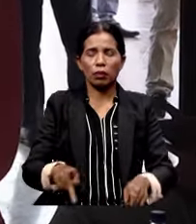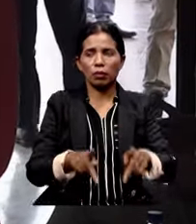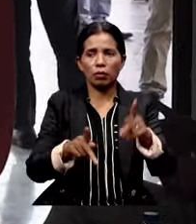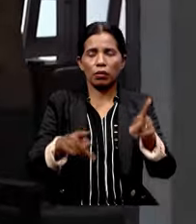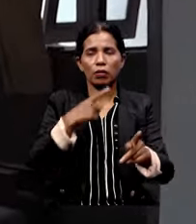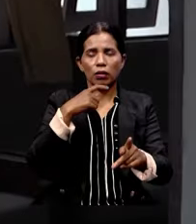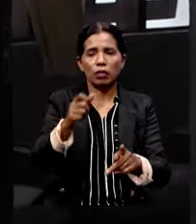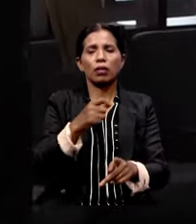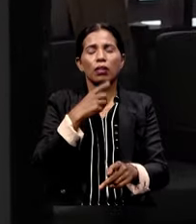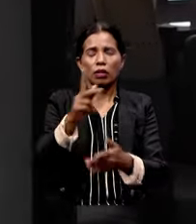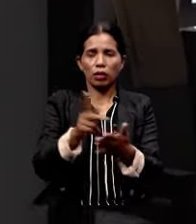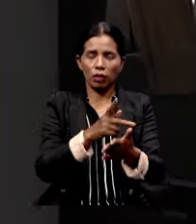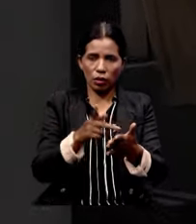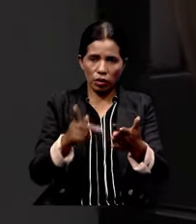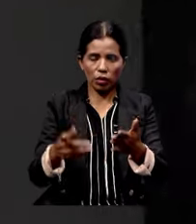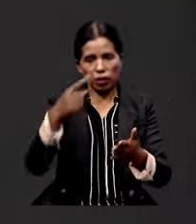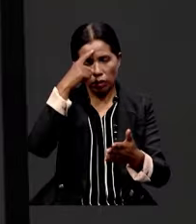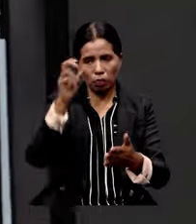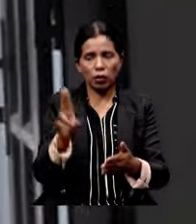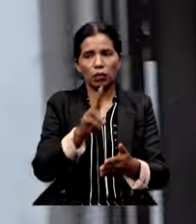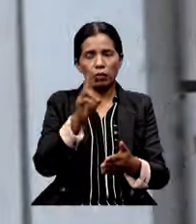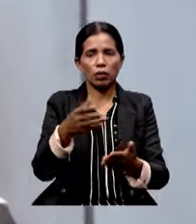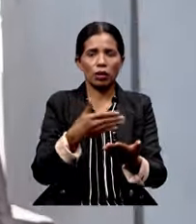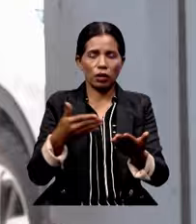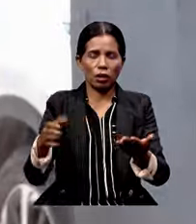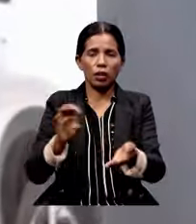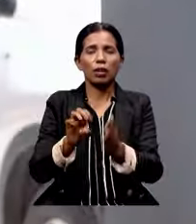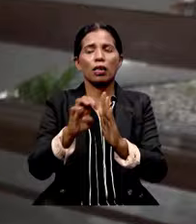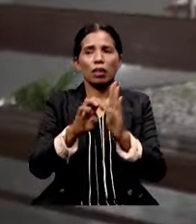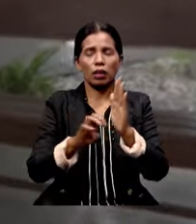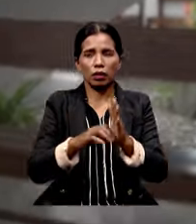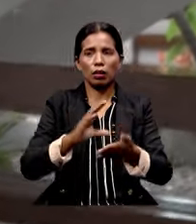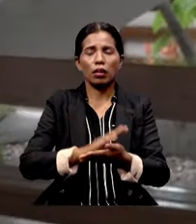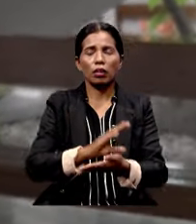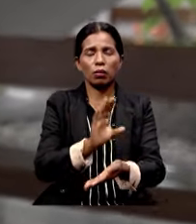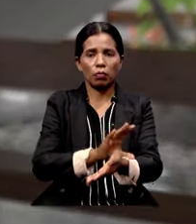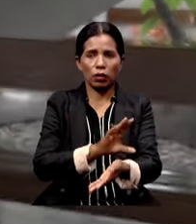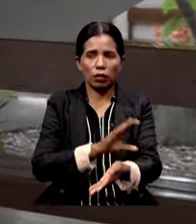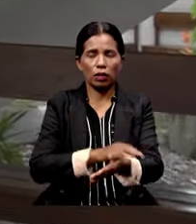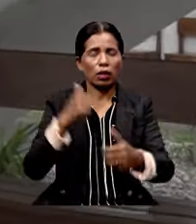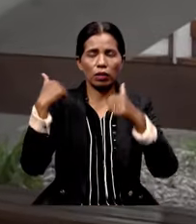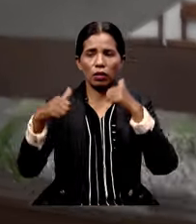acusa arguido ho crime refere, tamba usa patrimônio Estado hanesan laptop, ba atividade